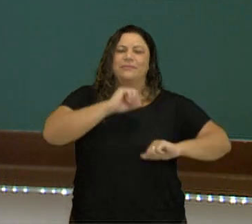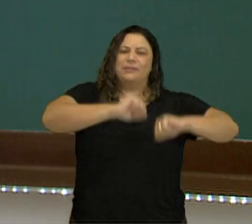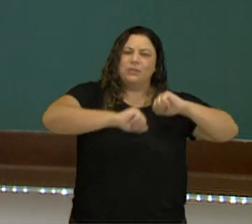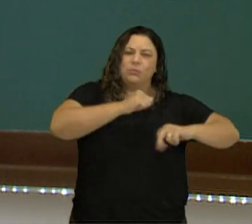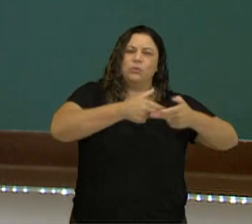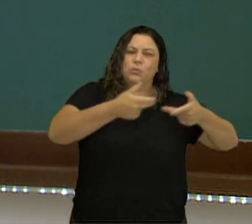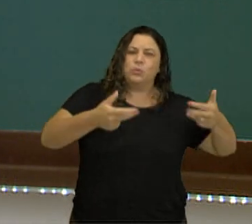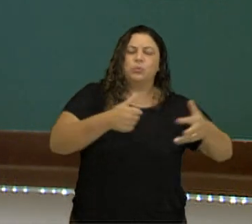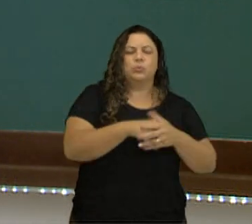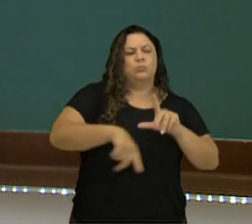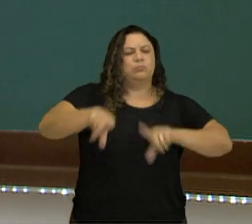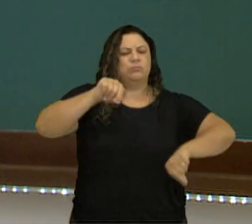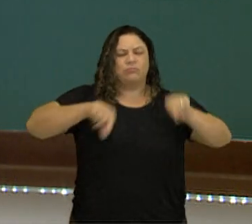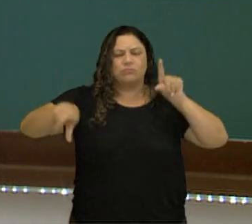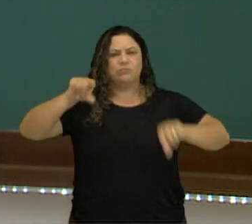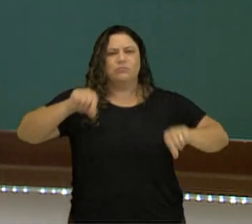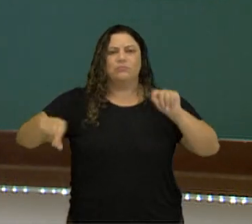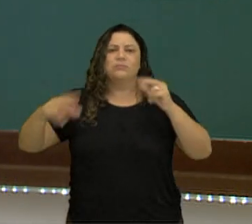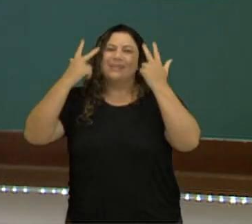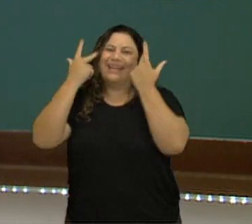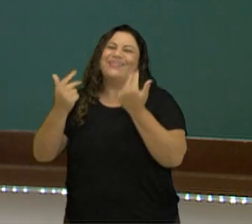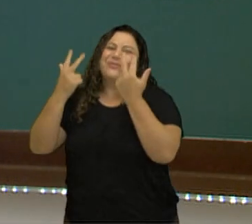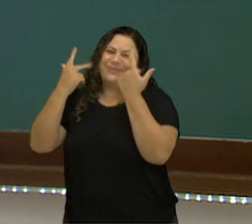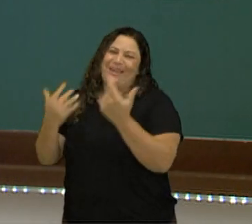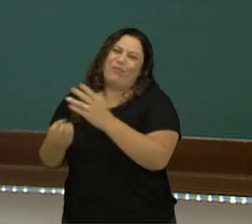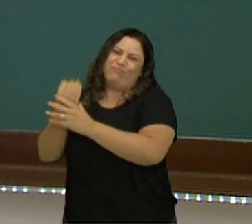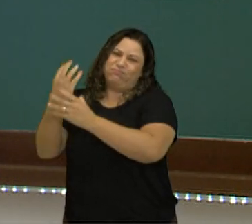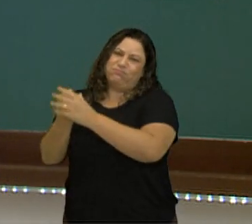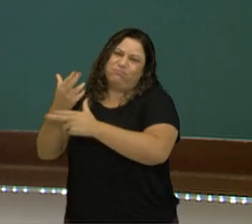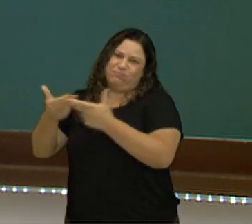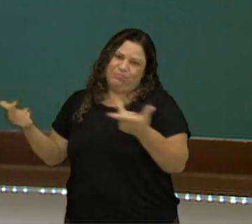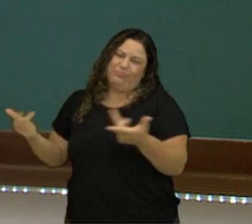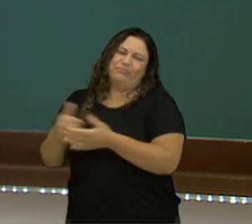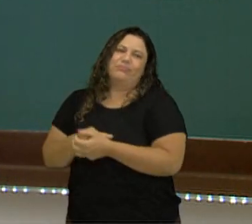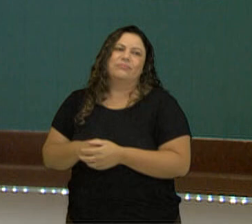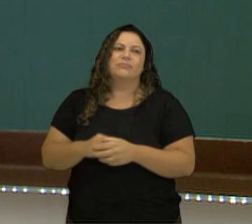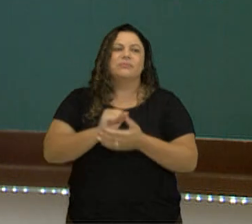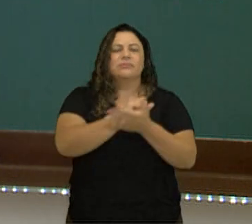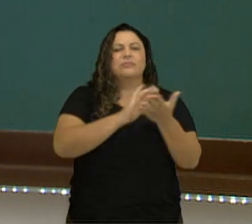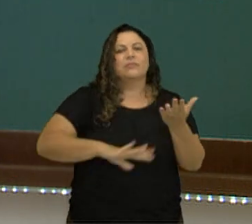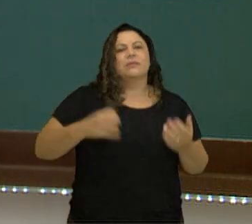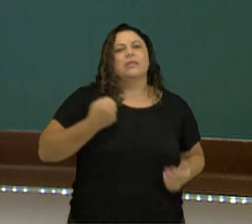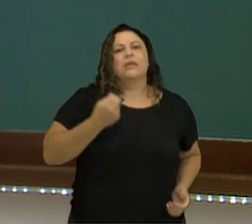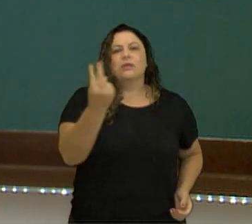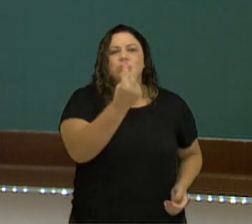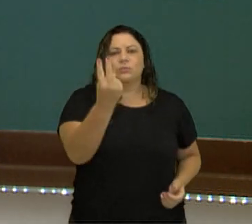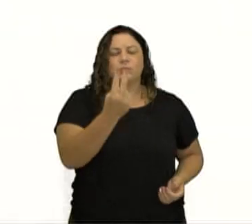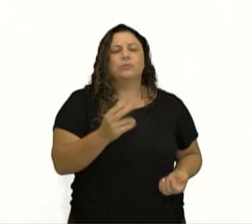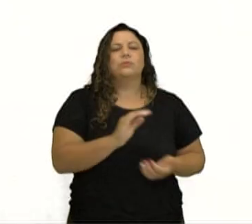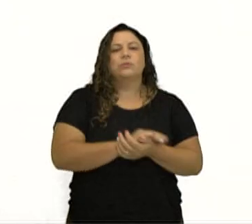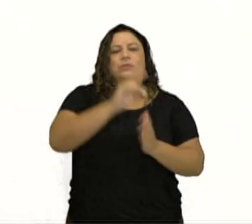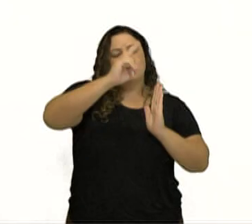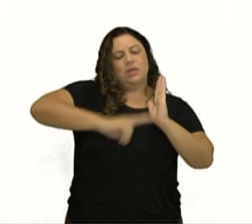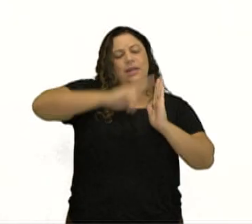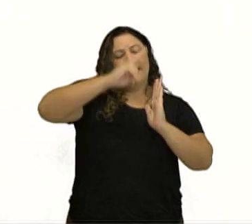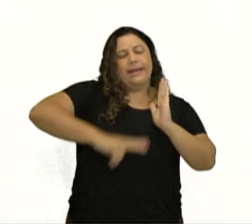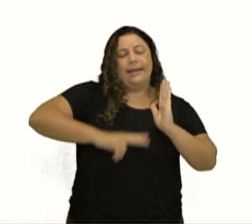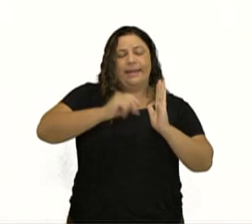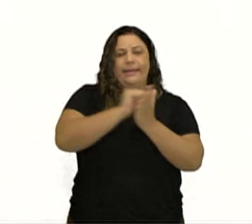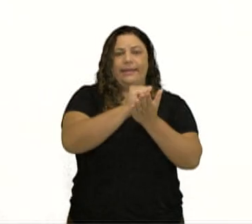industrializado. Escolha comer mais produtos naturais, ok? Atividade 2 para você. Leia a